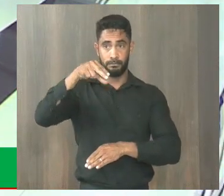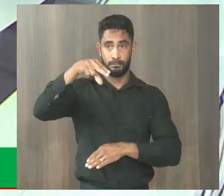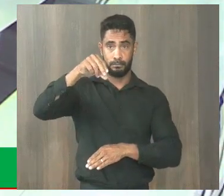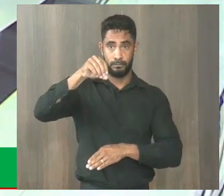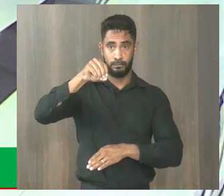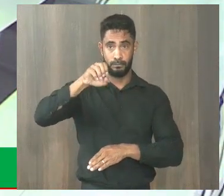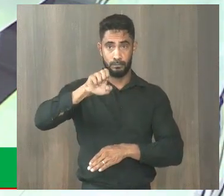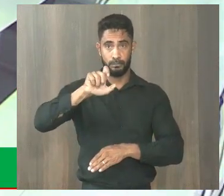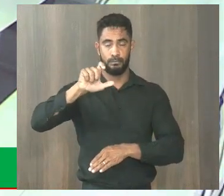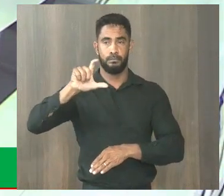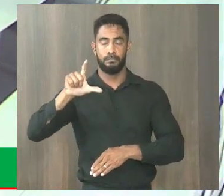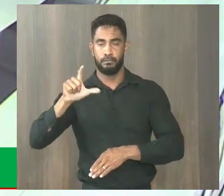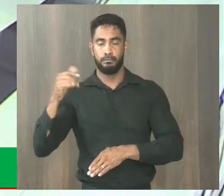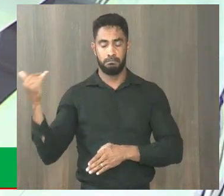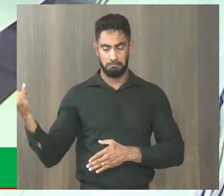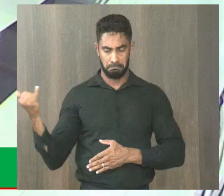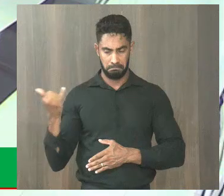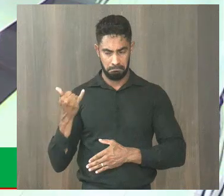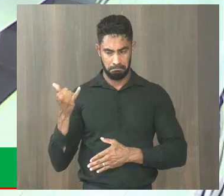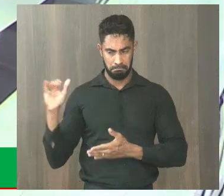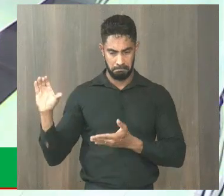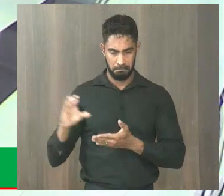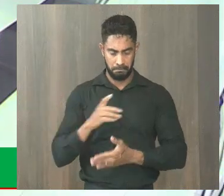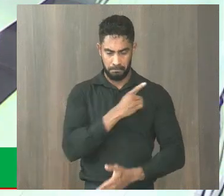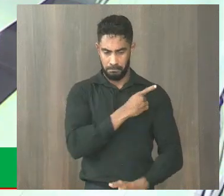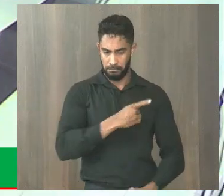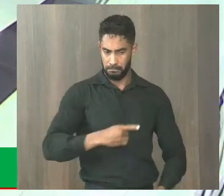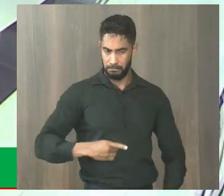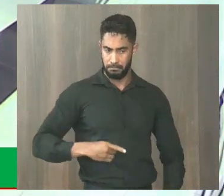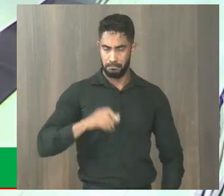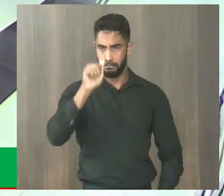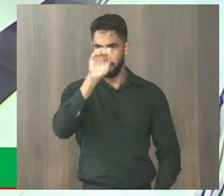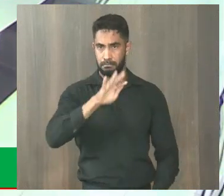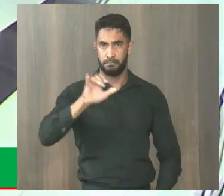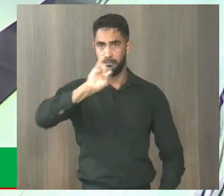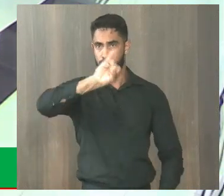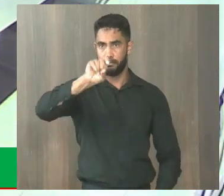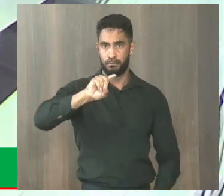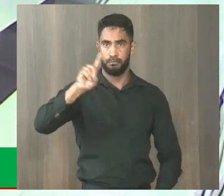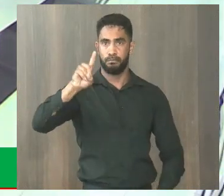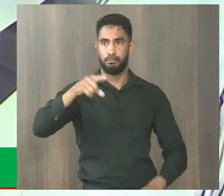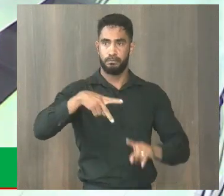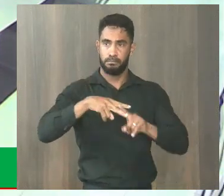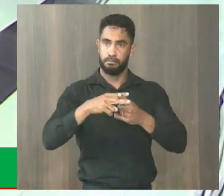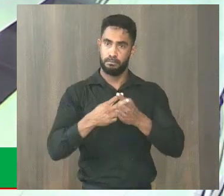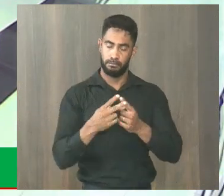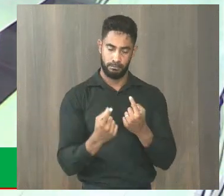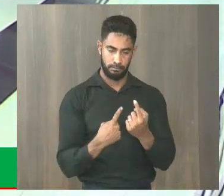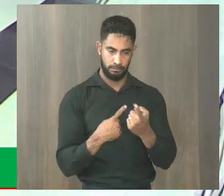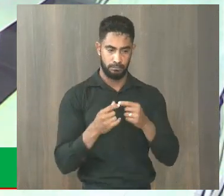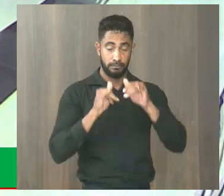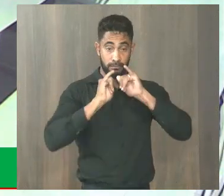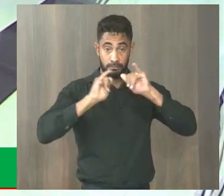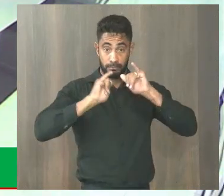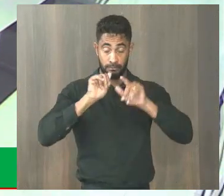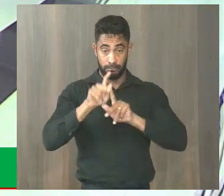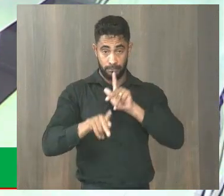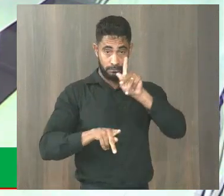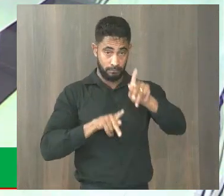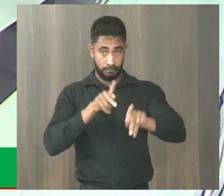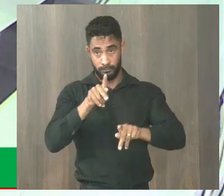a respeito de uma emenda do deputado federal Zé Silva, para poder pavimentar a via. Só informar para a população lá